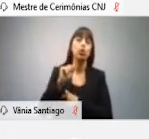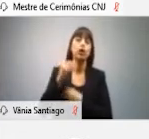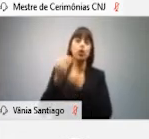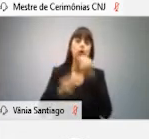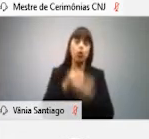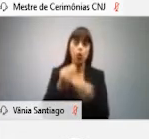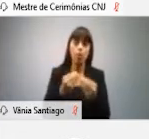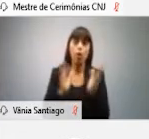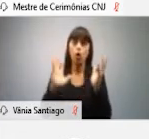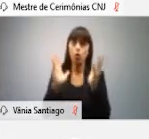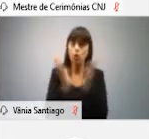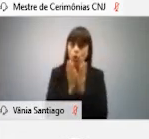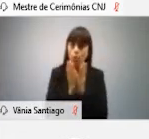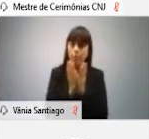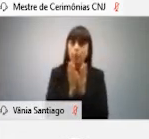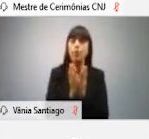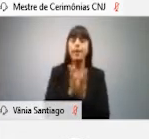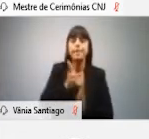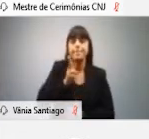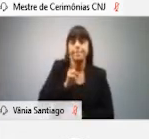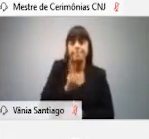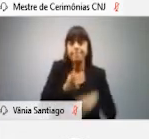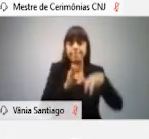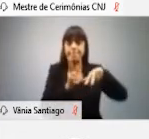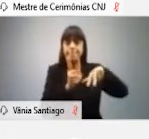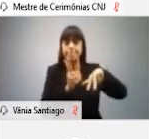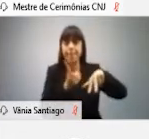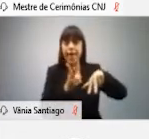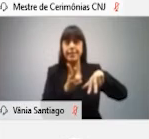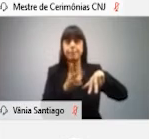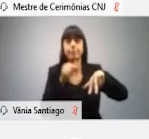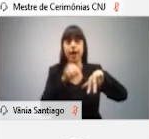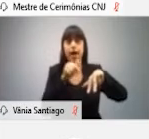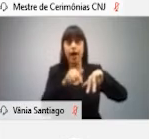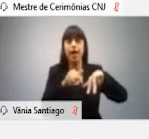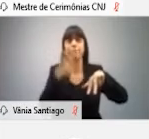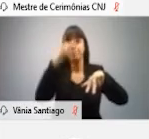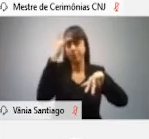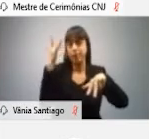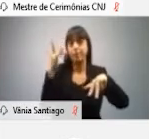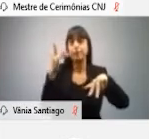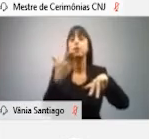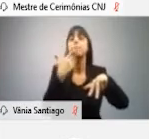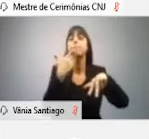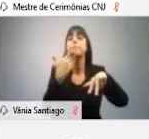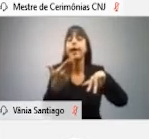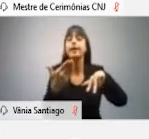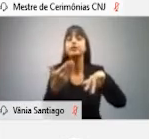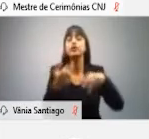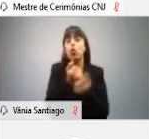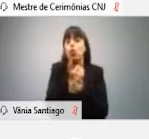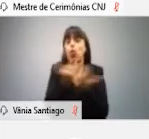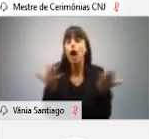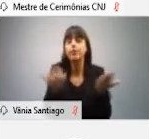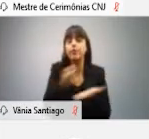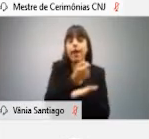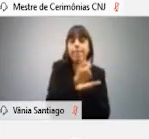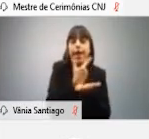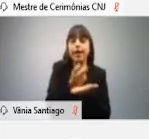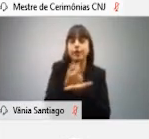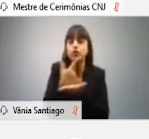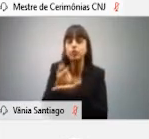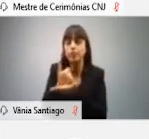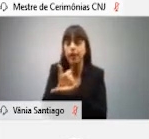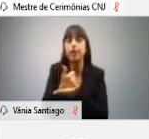medicamentos. Então, a pessoa judicializa, mas pede um coquetel de medicamentos, onde você tem que avaliar um por um,